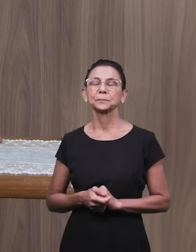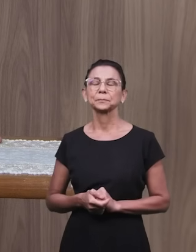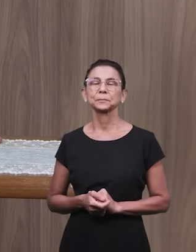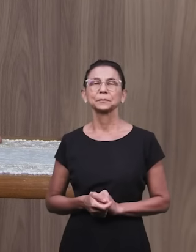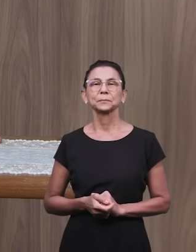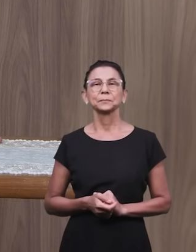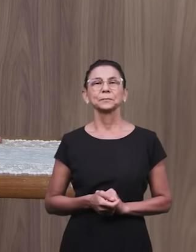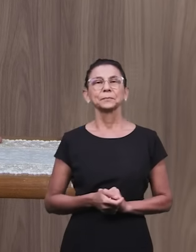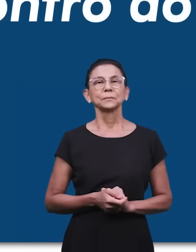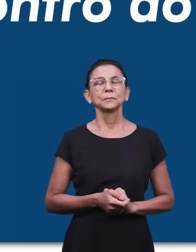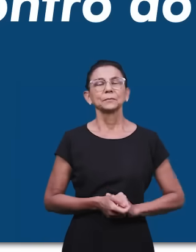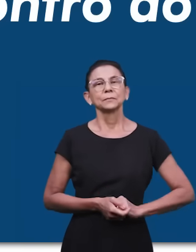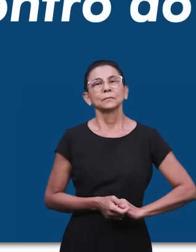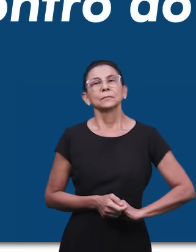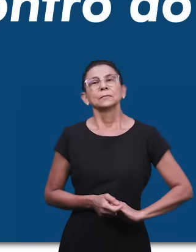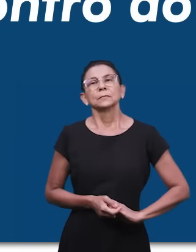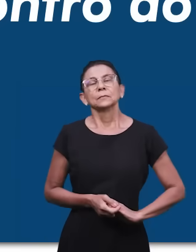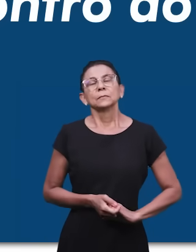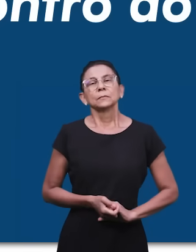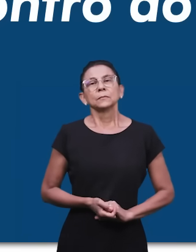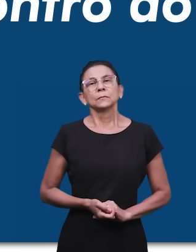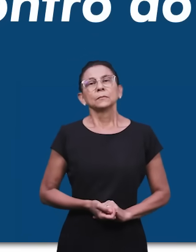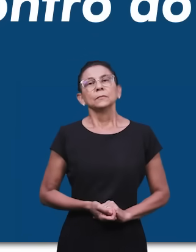Diz assim o texto: